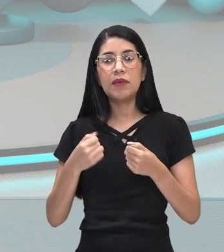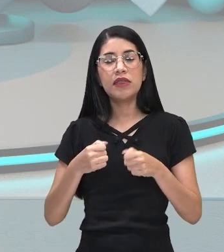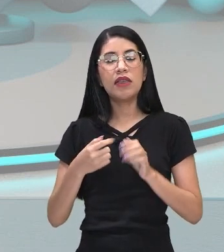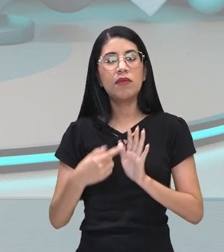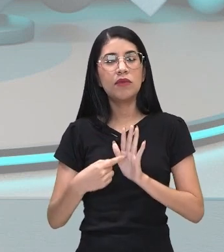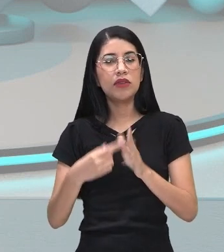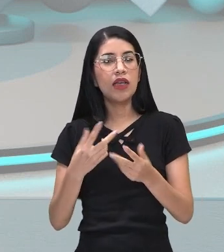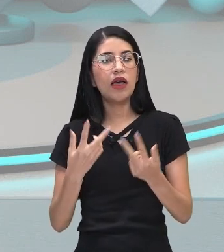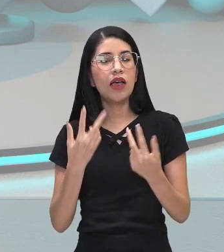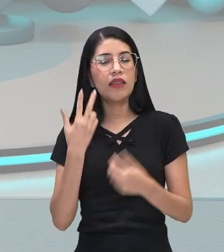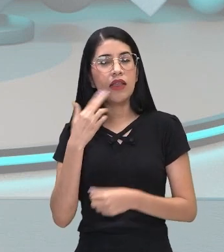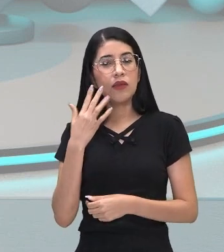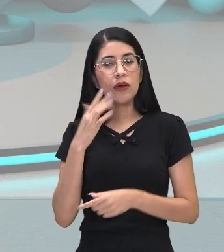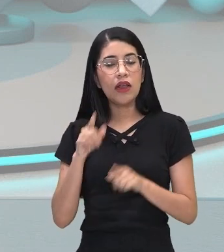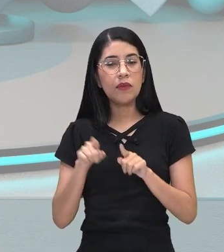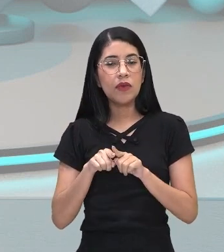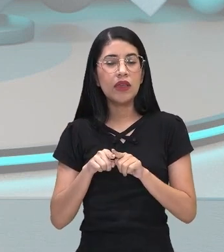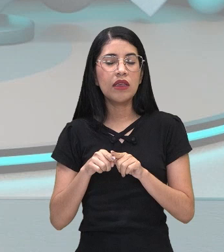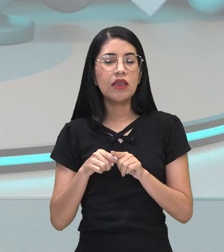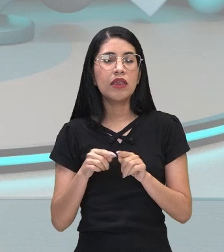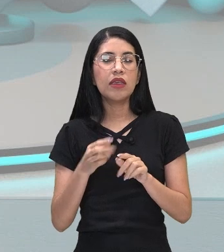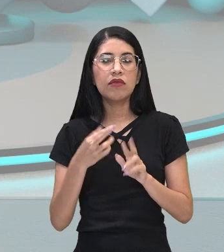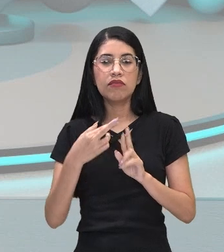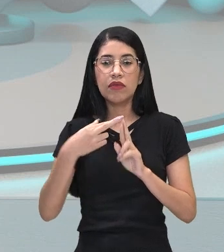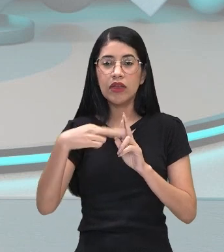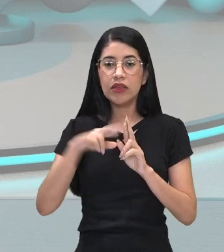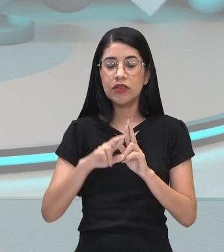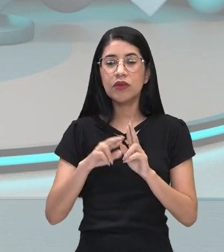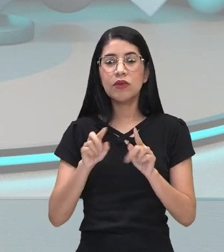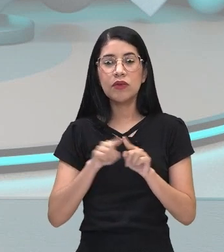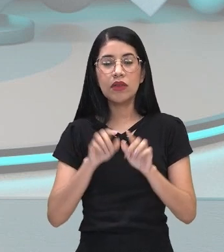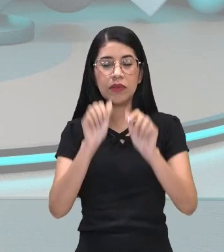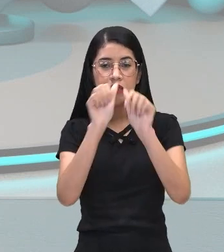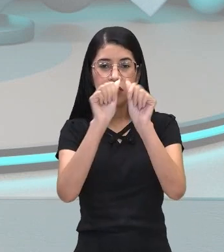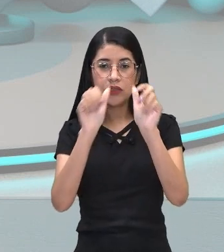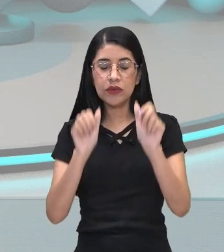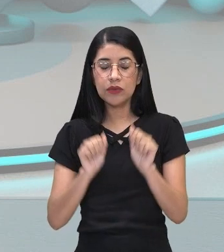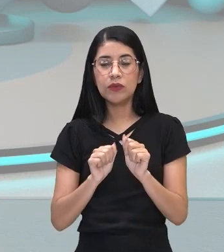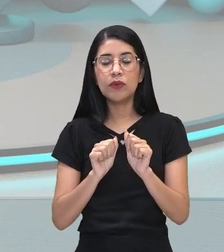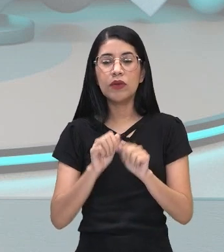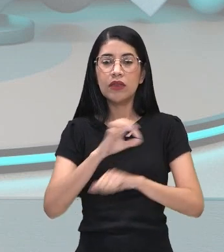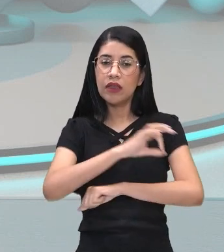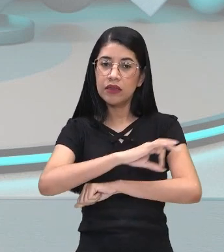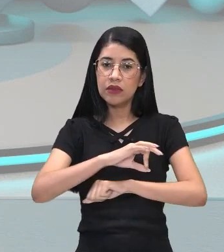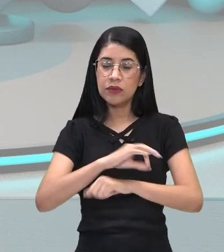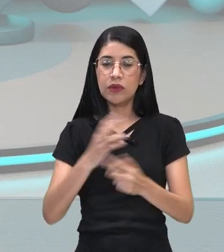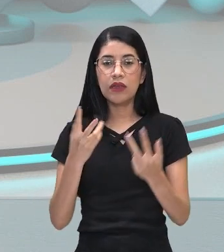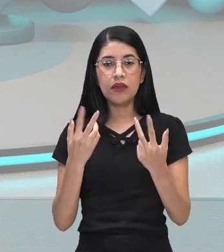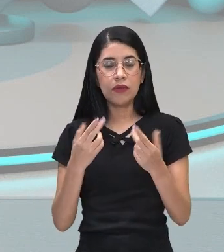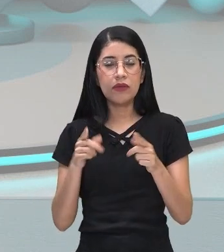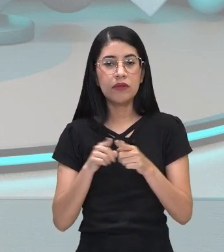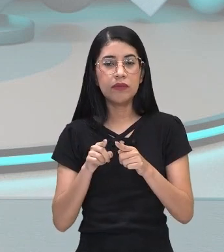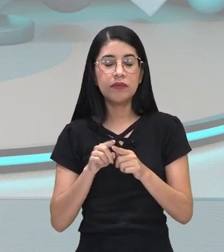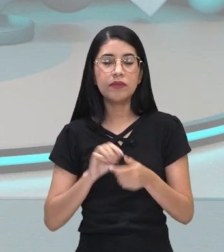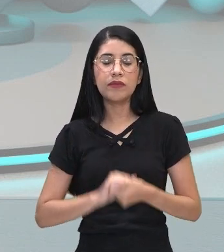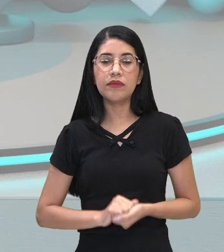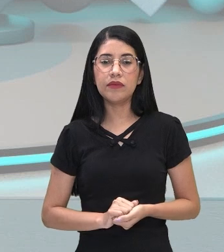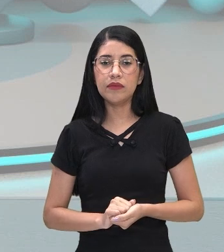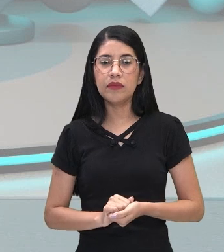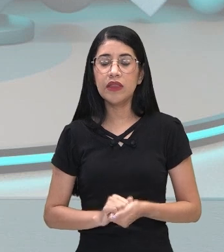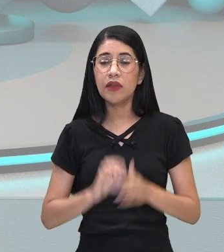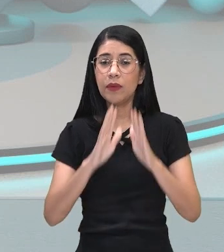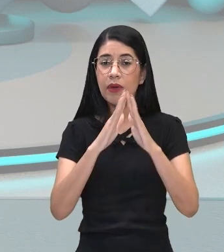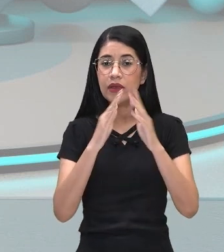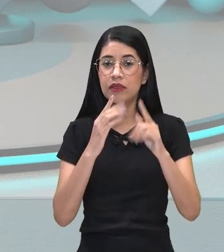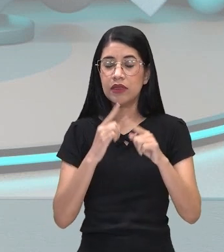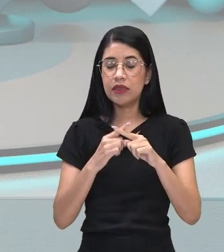e simbolismo religioso da escultura e da arquitetura. Então, as igrejas góticas